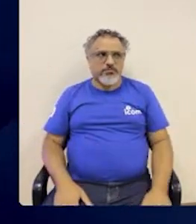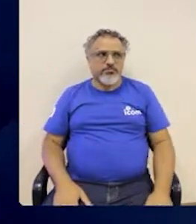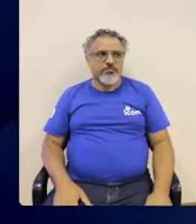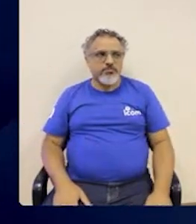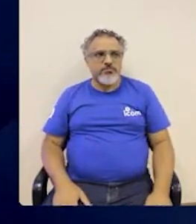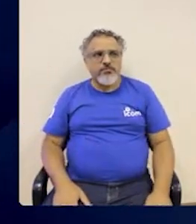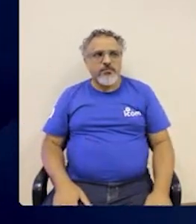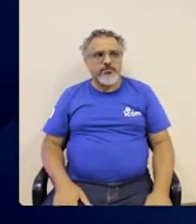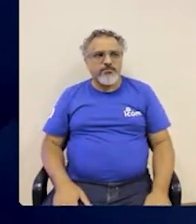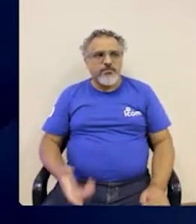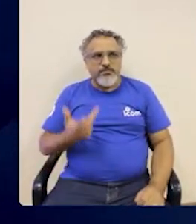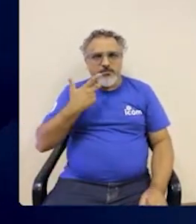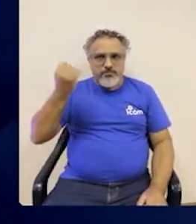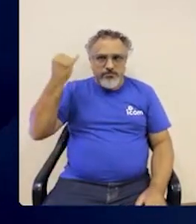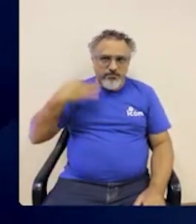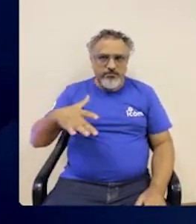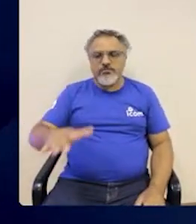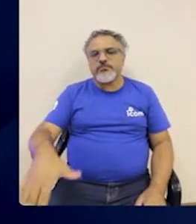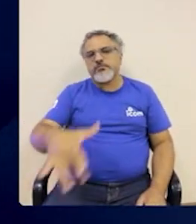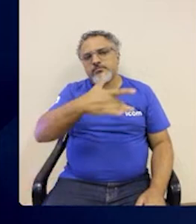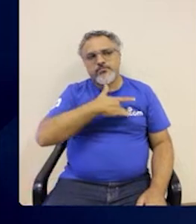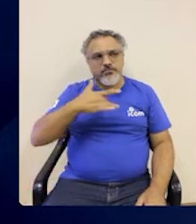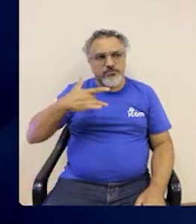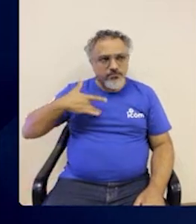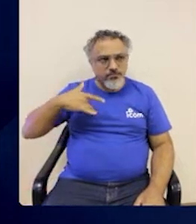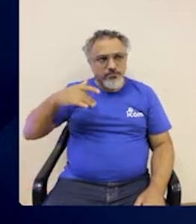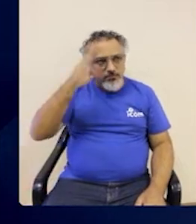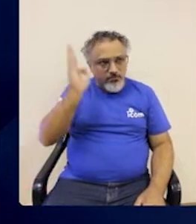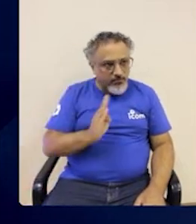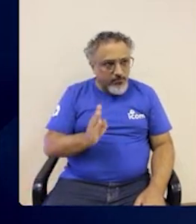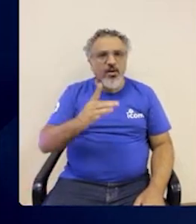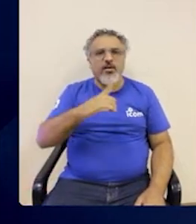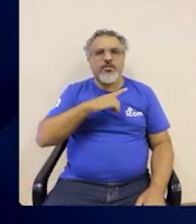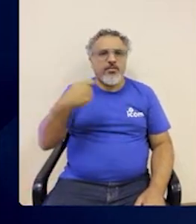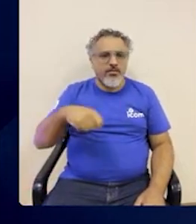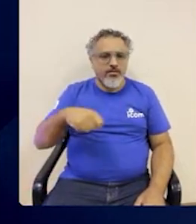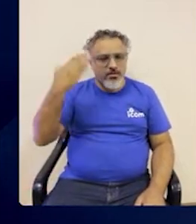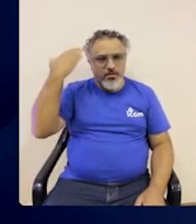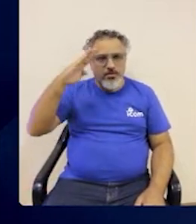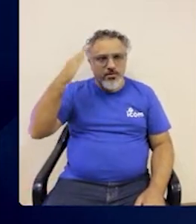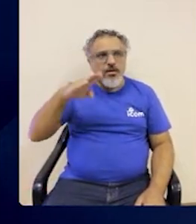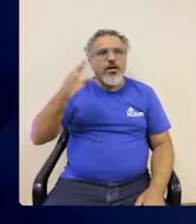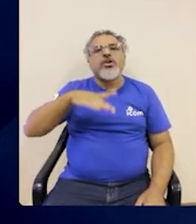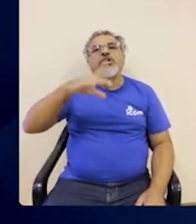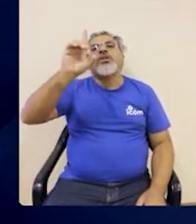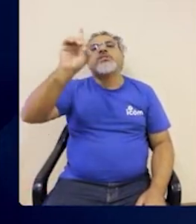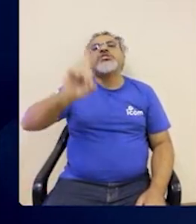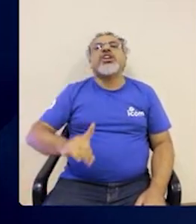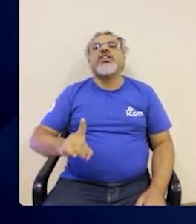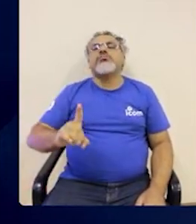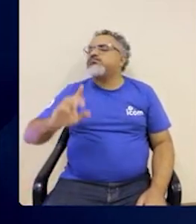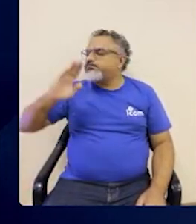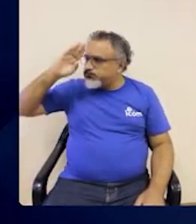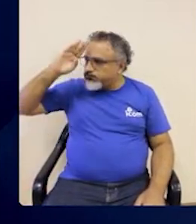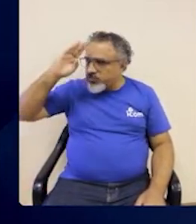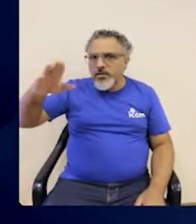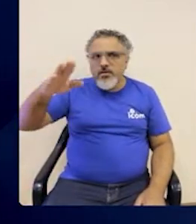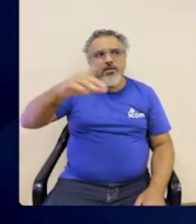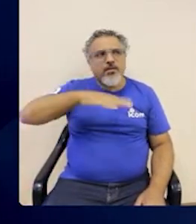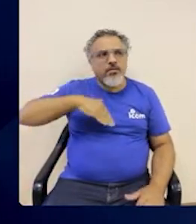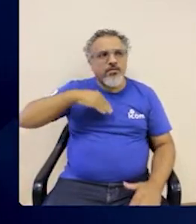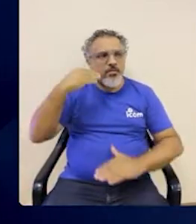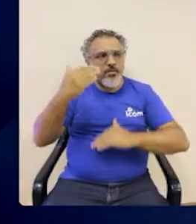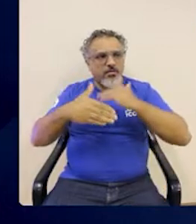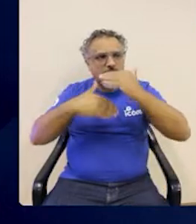Quando a gente fala, né, da saúde no Brasil, a gente primeiro tem que ter essa concepção de que a saúde é um direito fundamental, né? Ela vem de uma